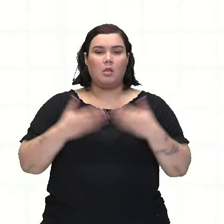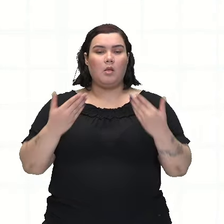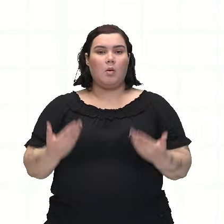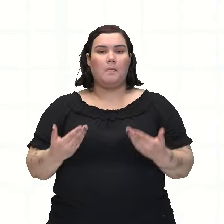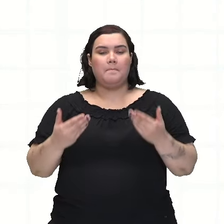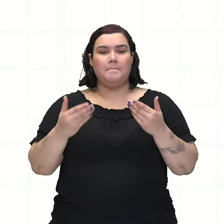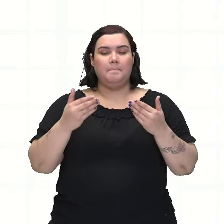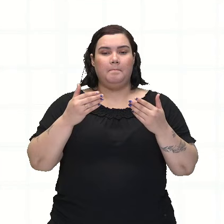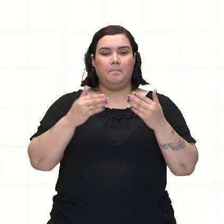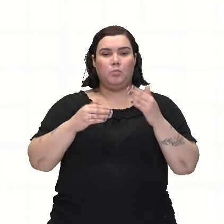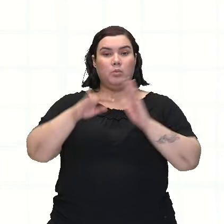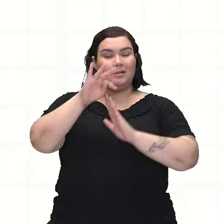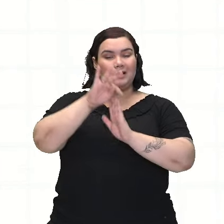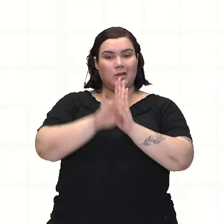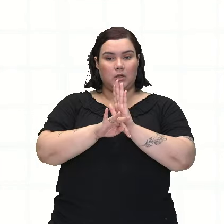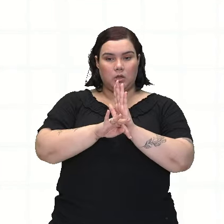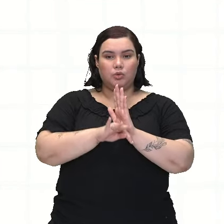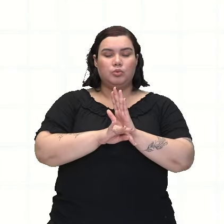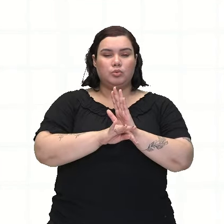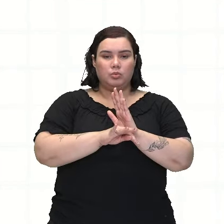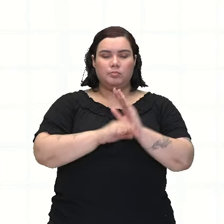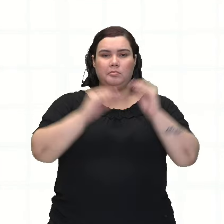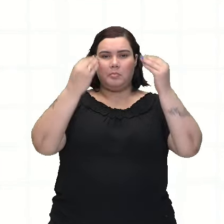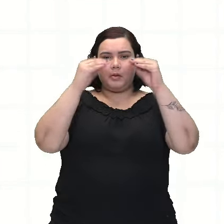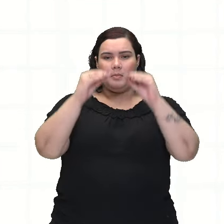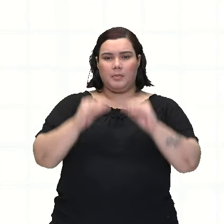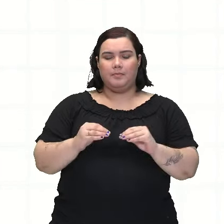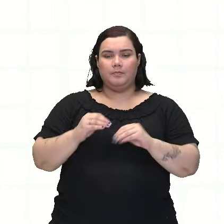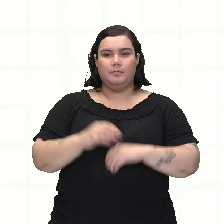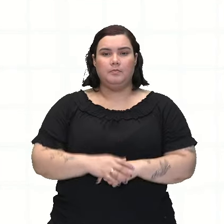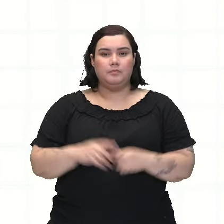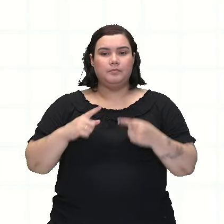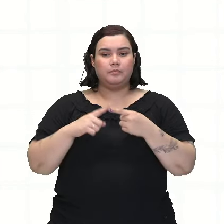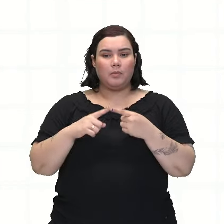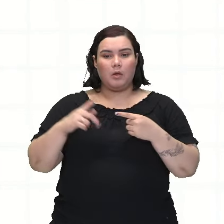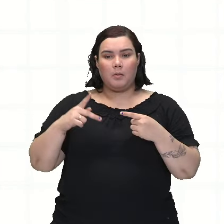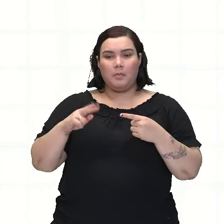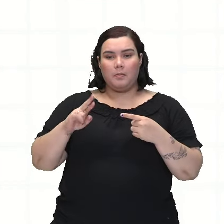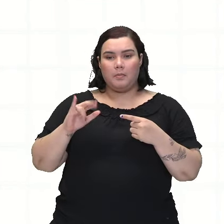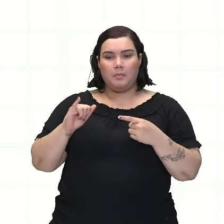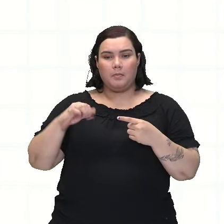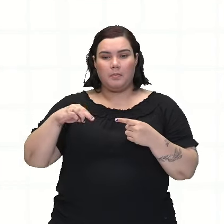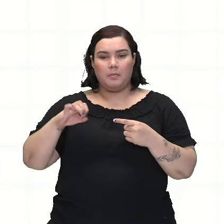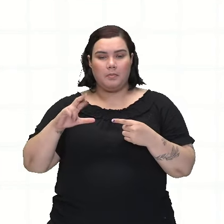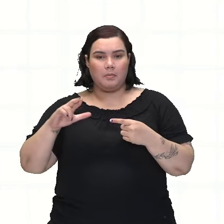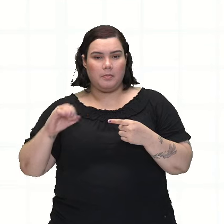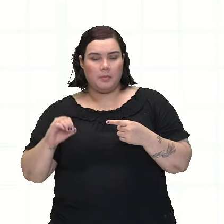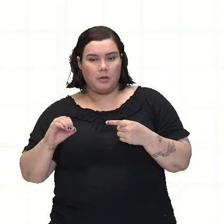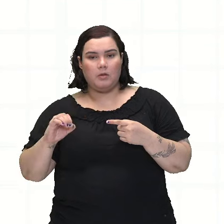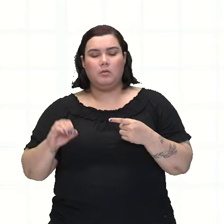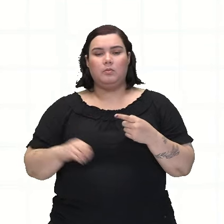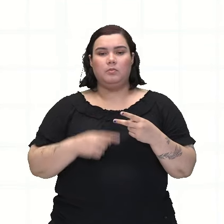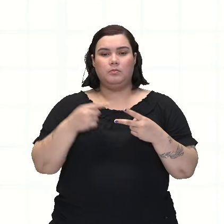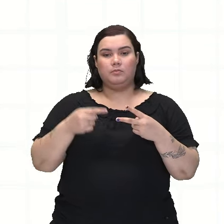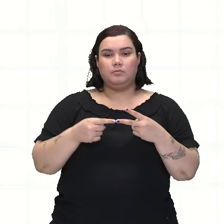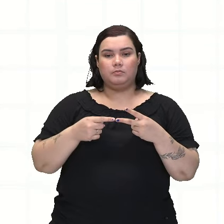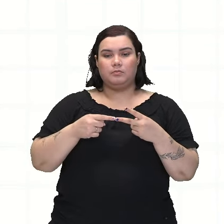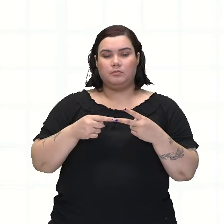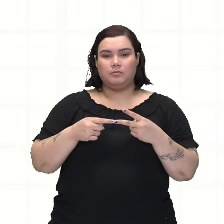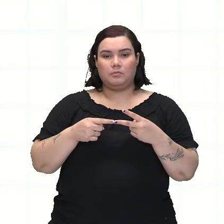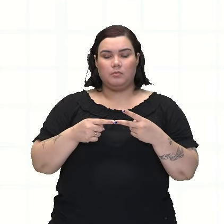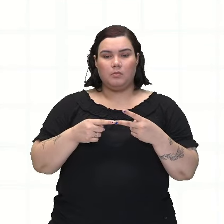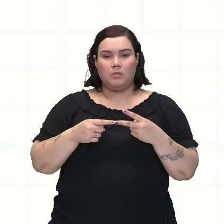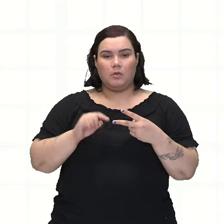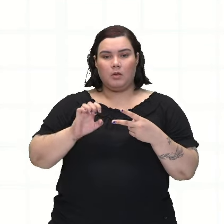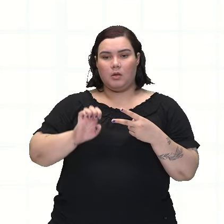no desenvolvimento do texto, nós temos o primeiro destacado,